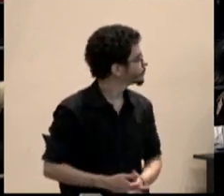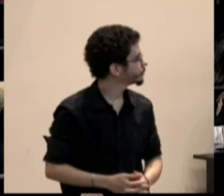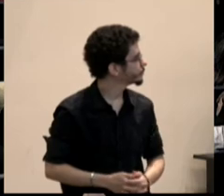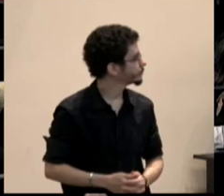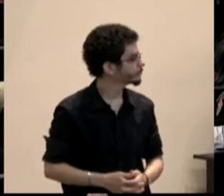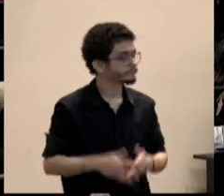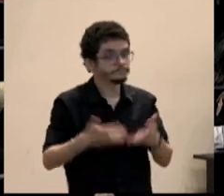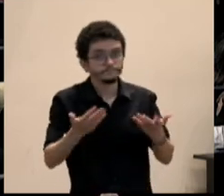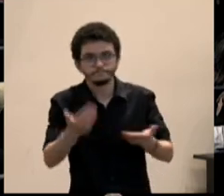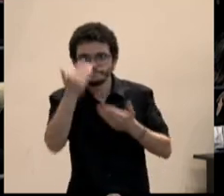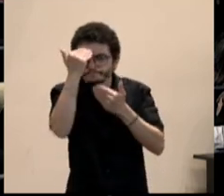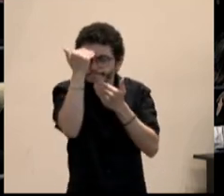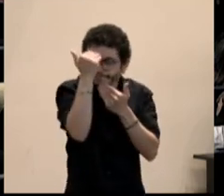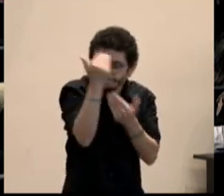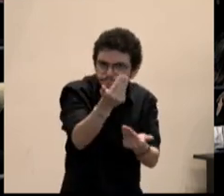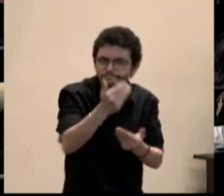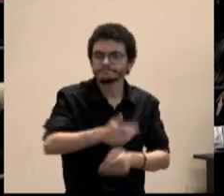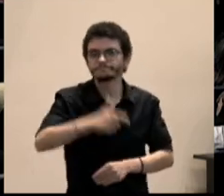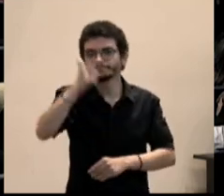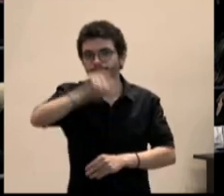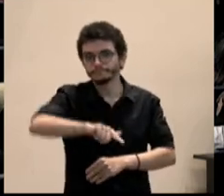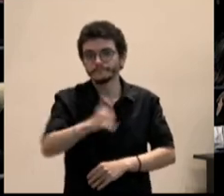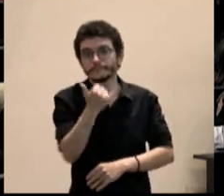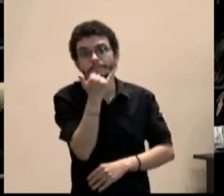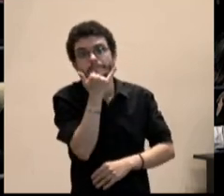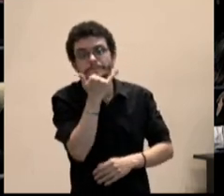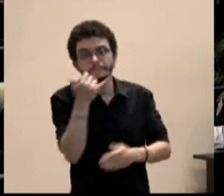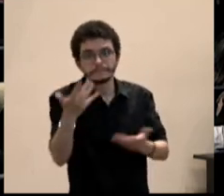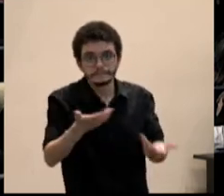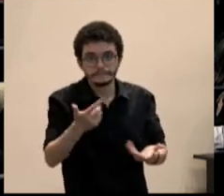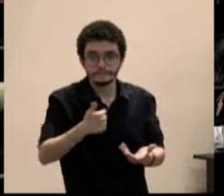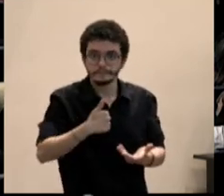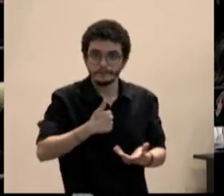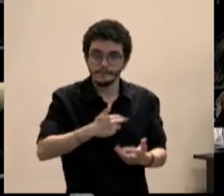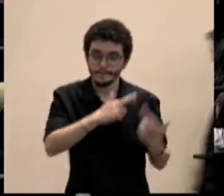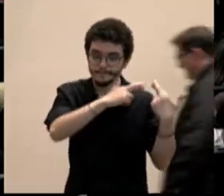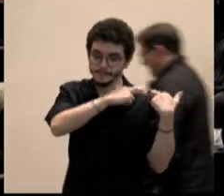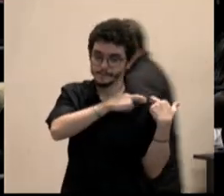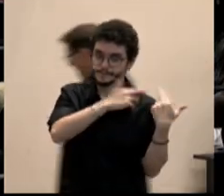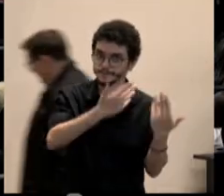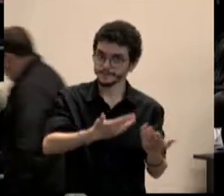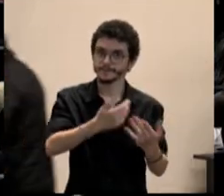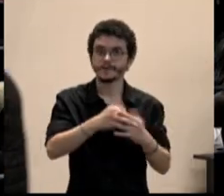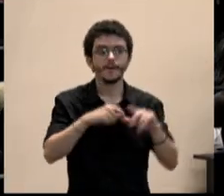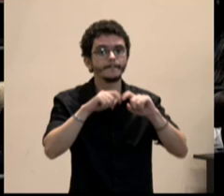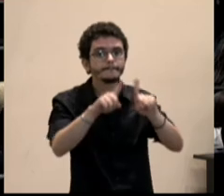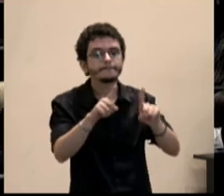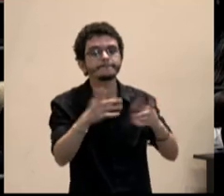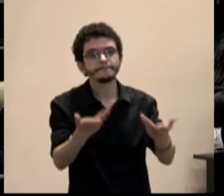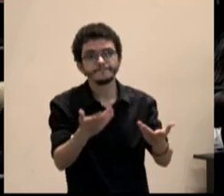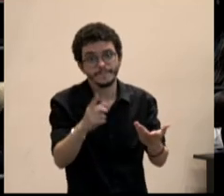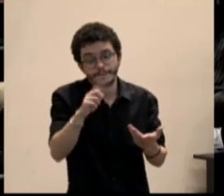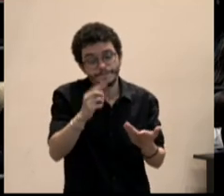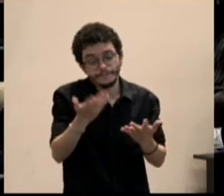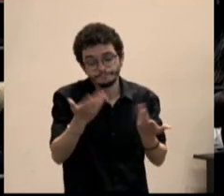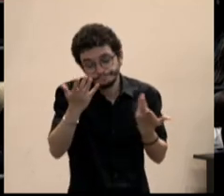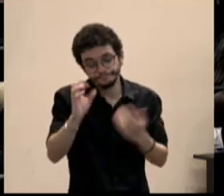Professor, muito obrigada. Mais uma vez peço desculpas aqui pela minha tarefa, mas dever do ofício,